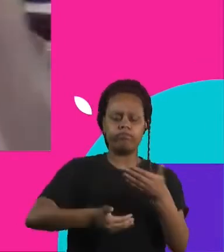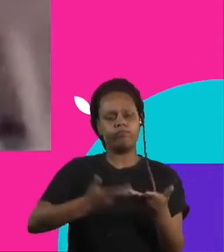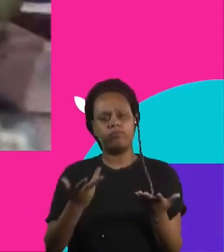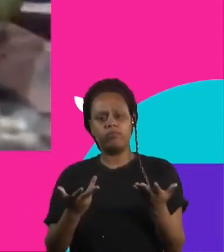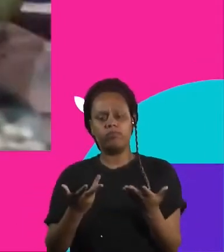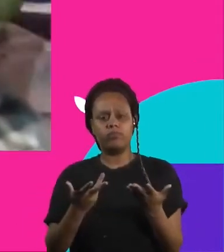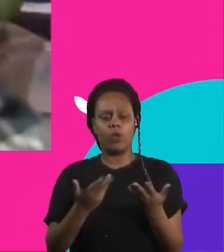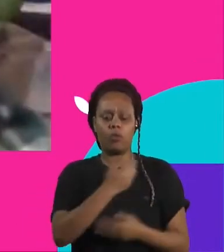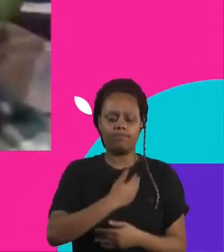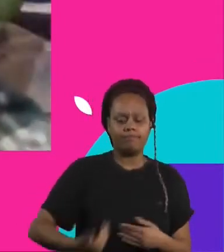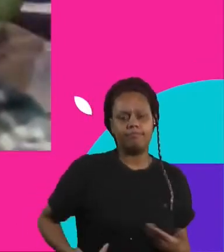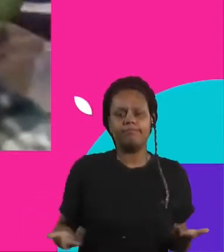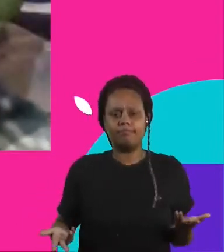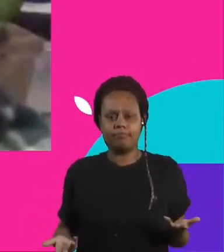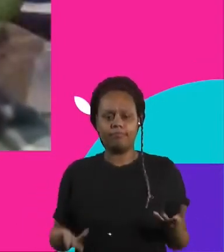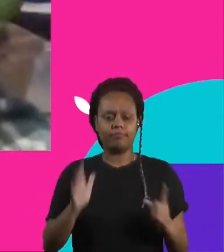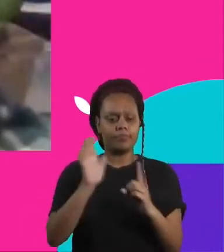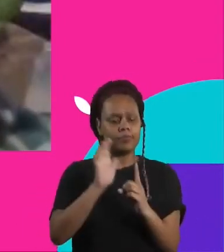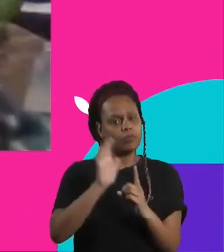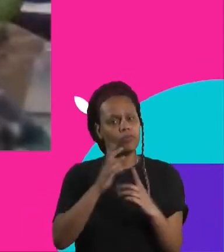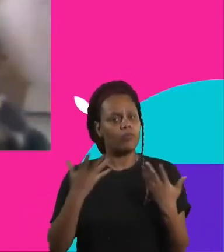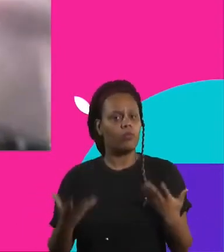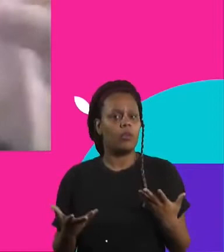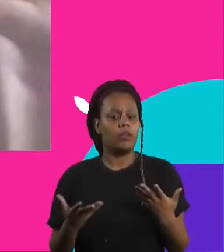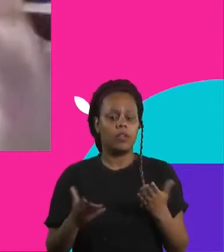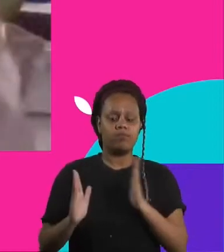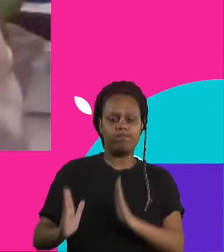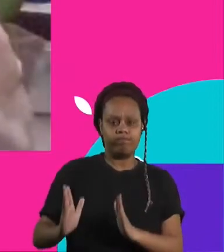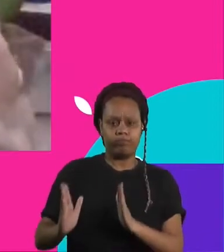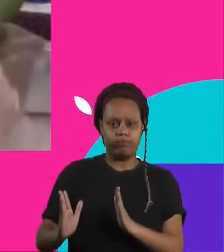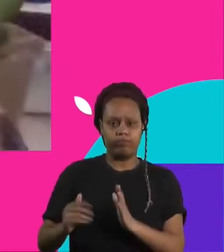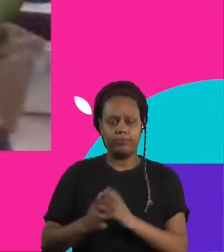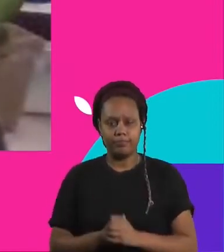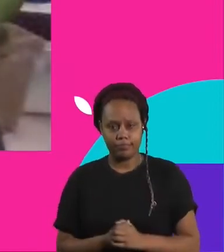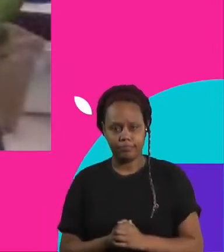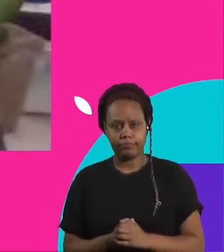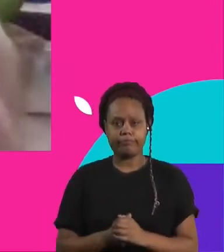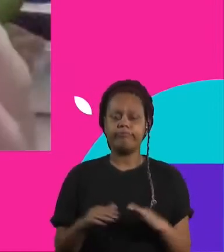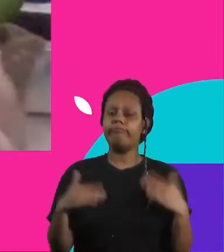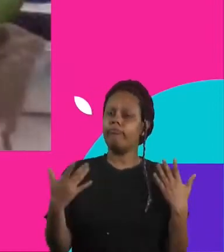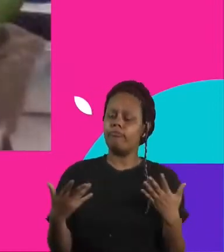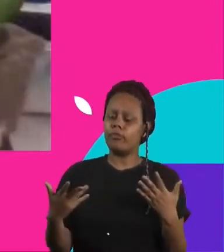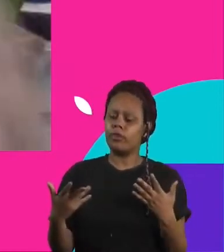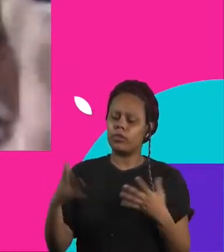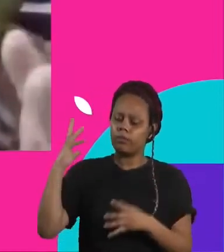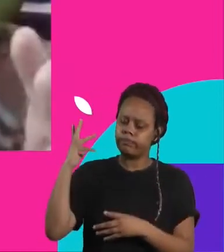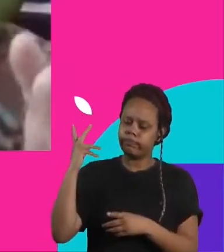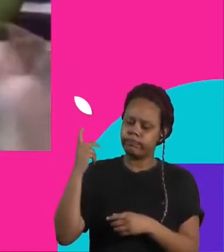que você só vai conseguir influenciar ela no longo período. Então, quando a gente traz mensuração de impacto